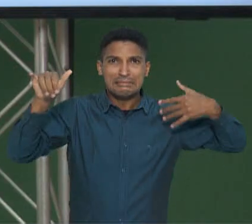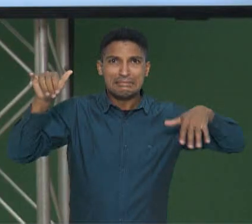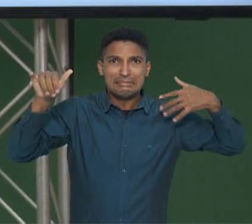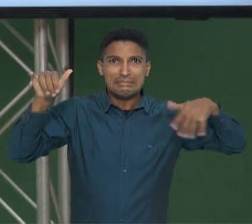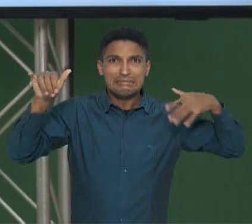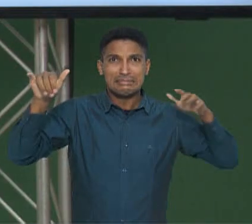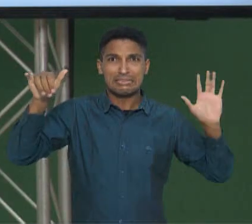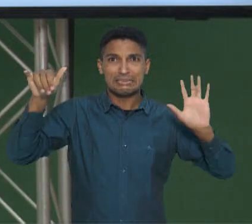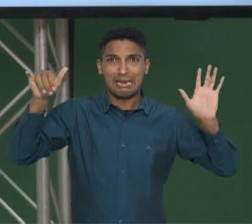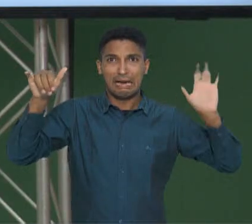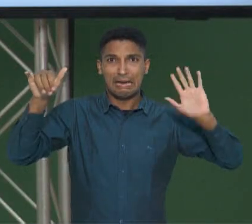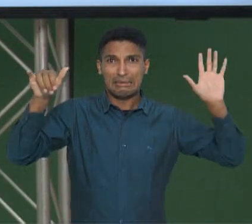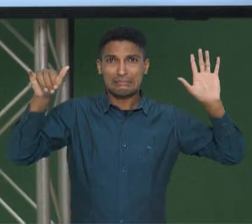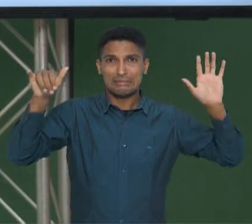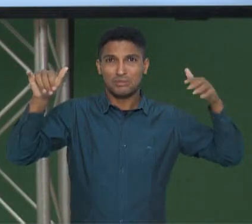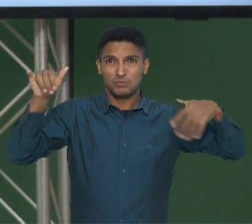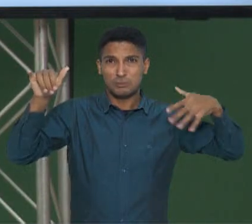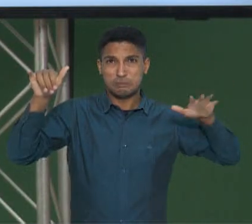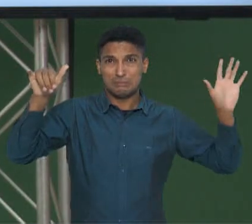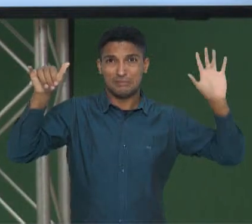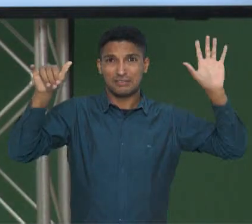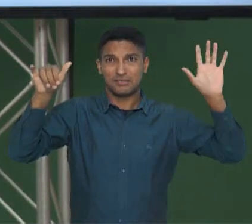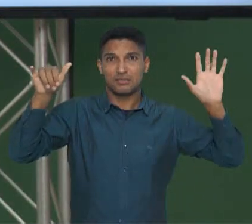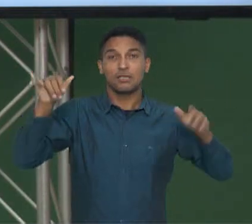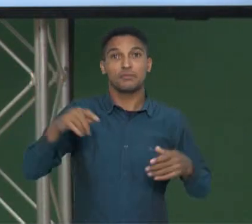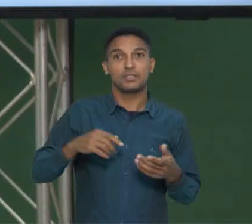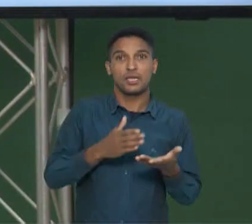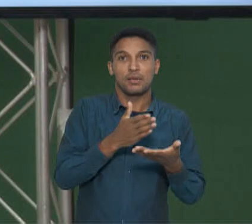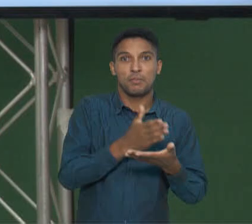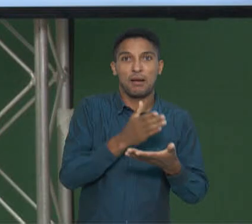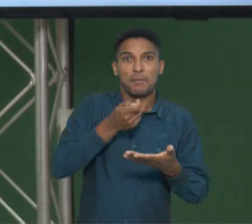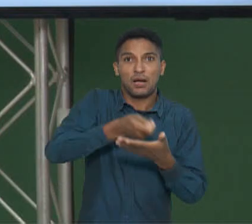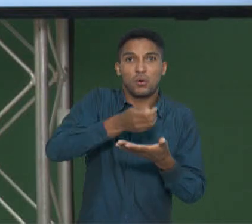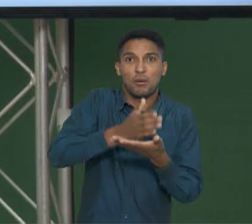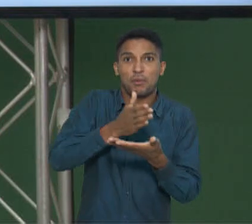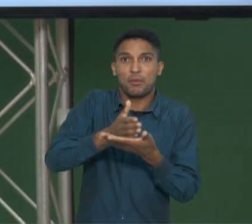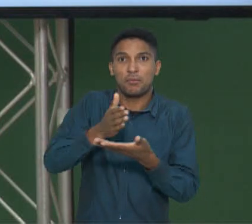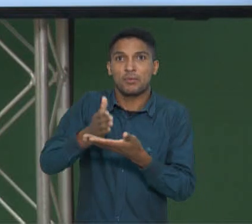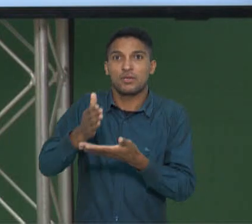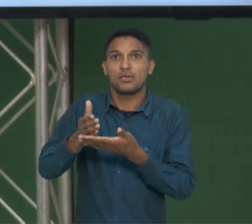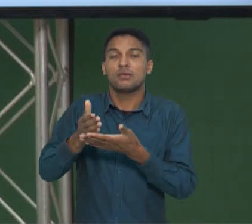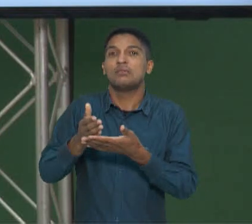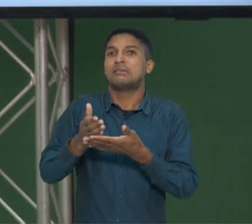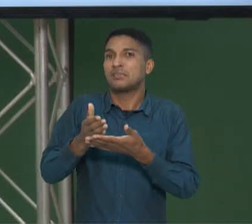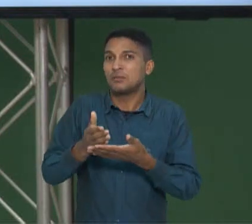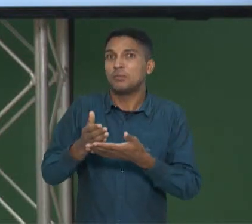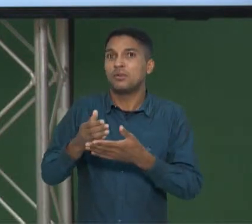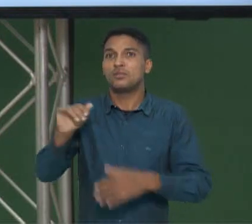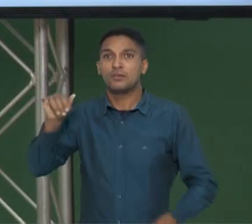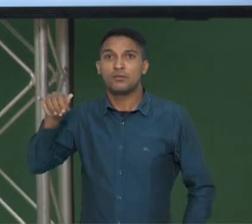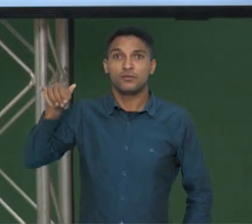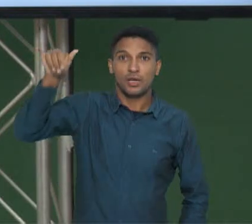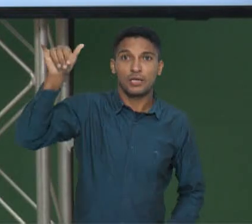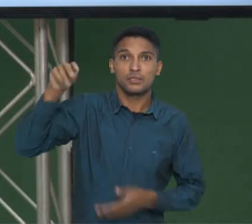está gastando um dinheiro, você está trabalhando e está gastando, está pagando uma viagem para não conhecer e desfrutar do